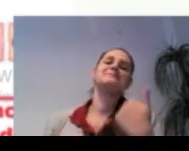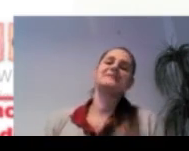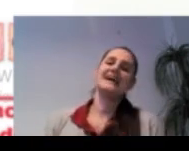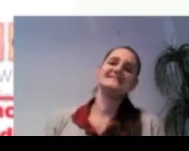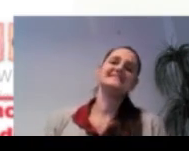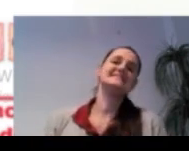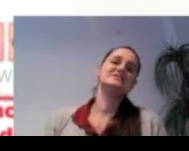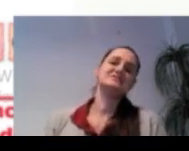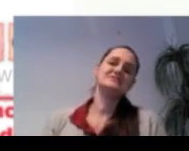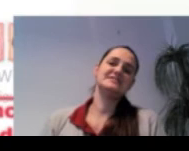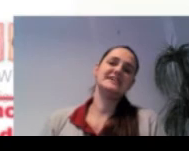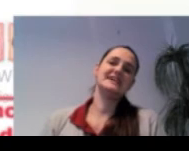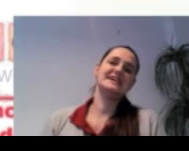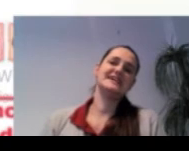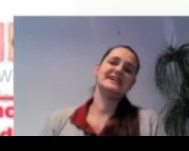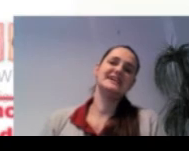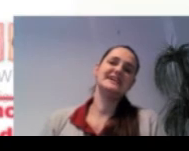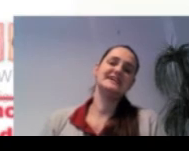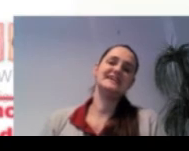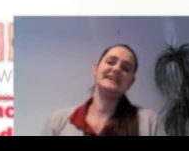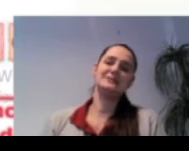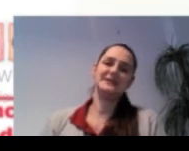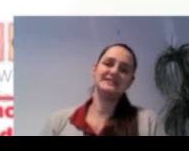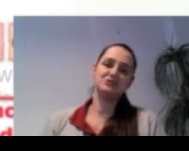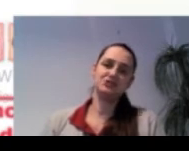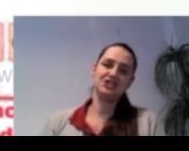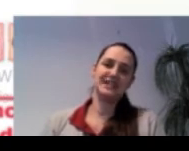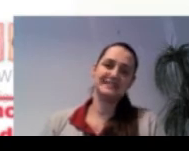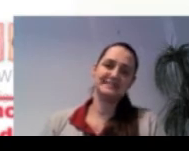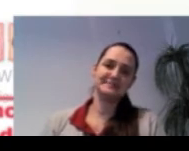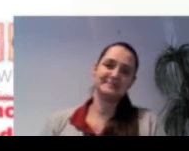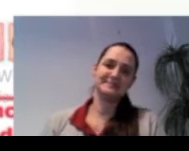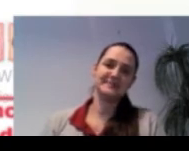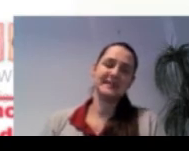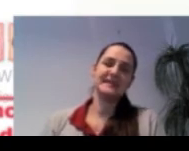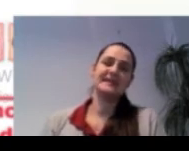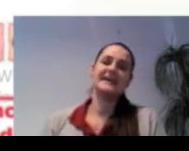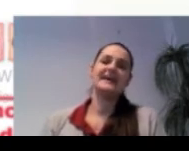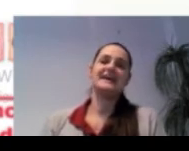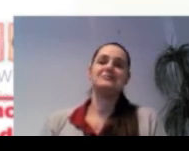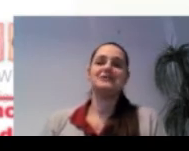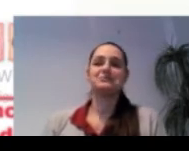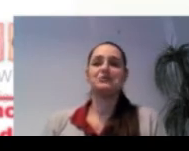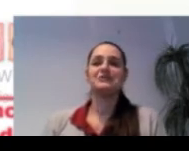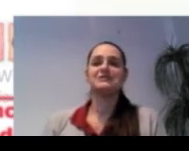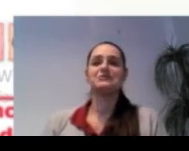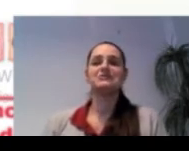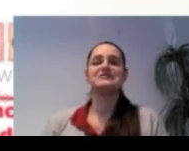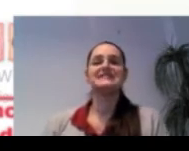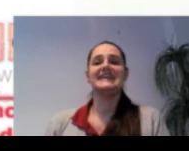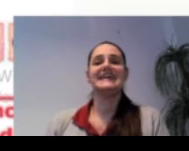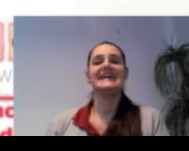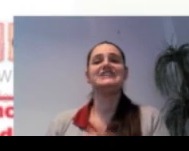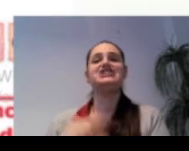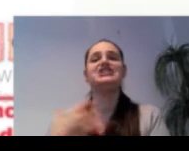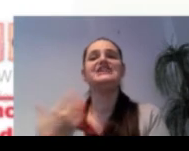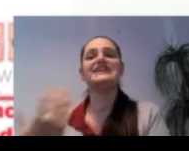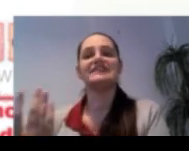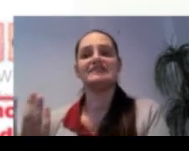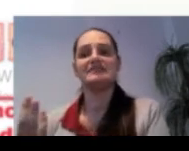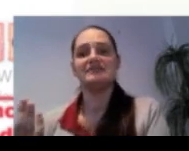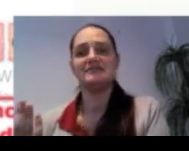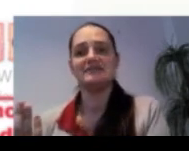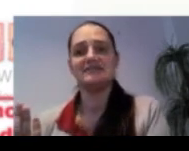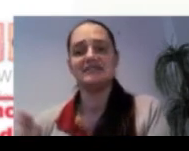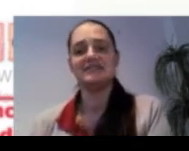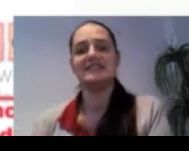da adição daquela base nitrogenada. É a mesma coisa quando você